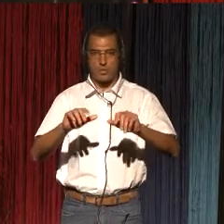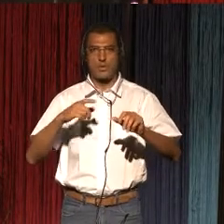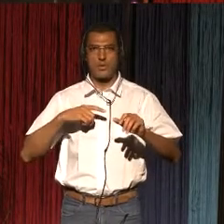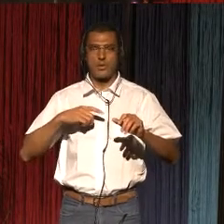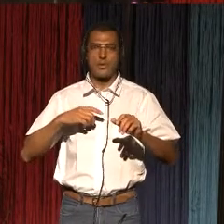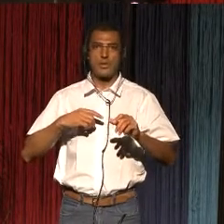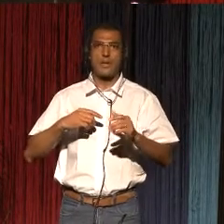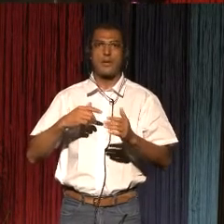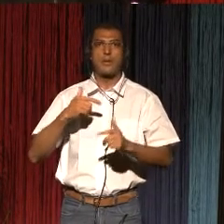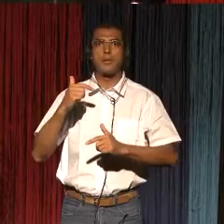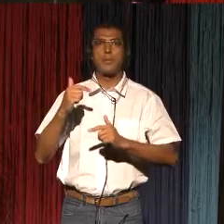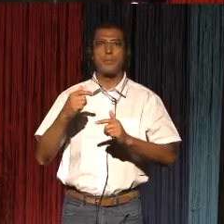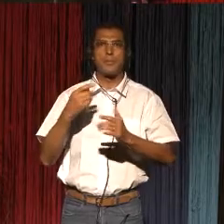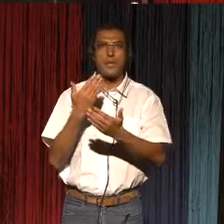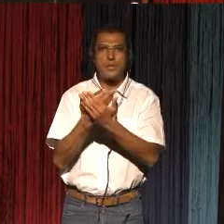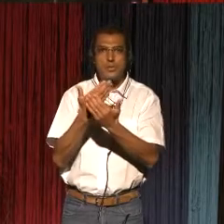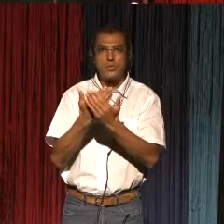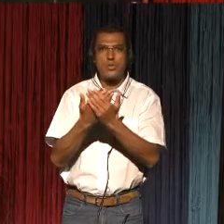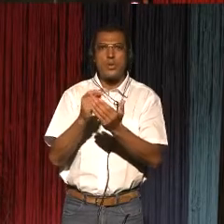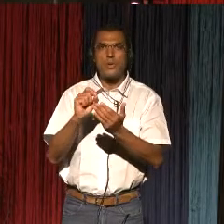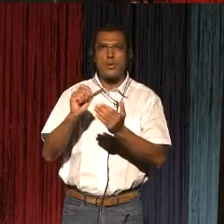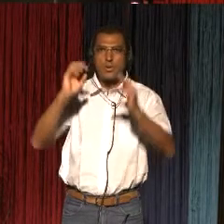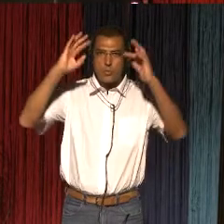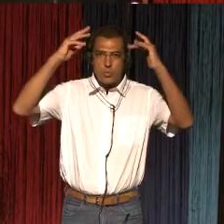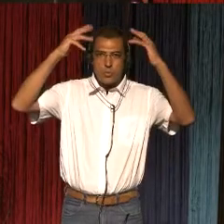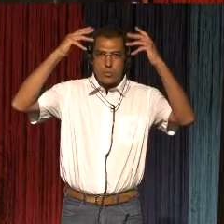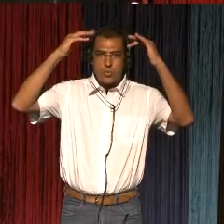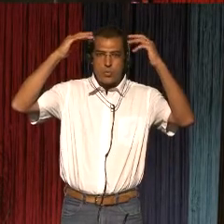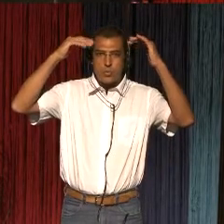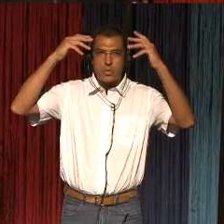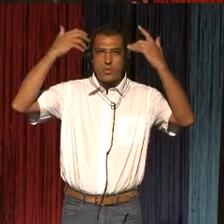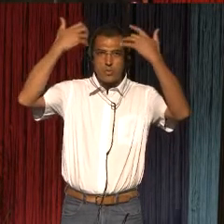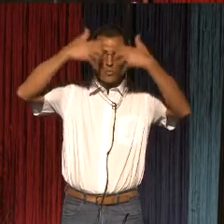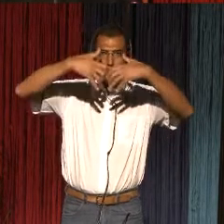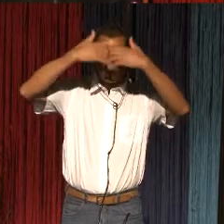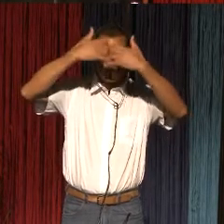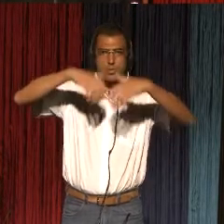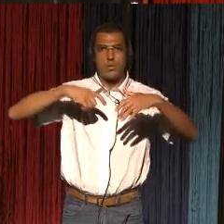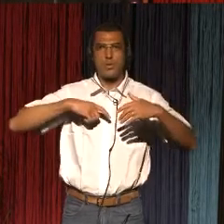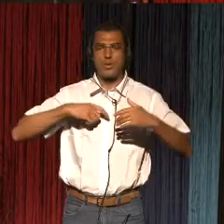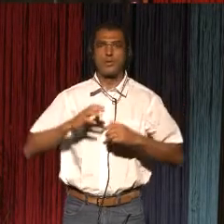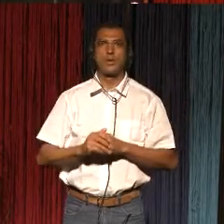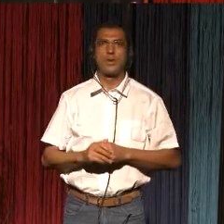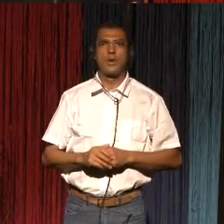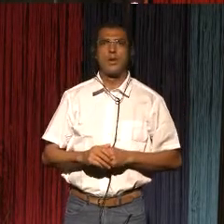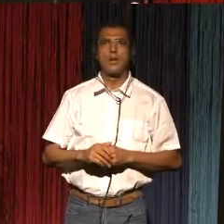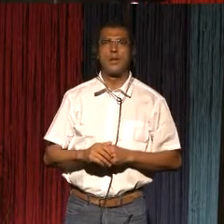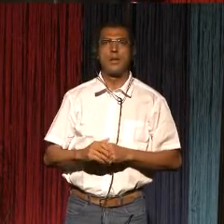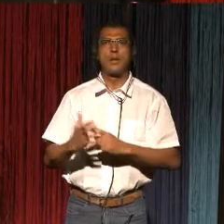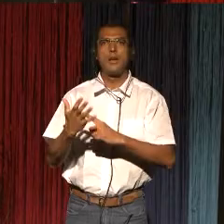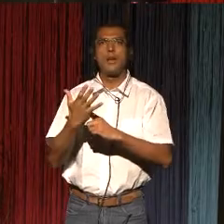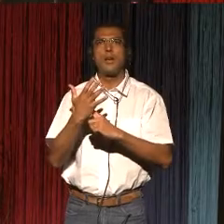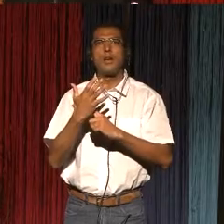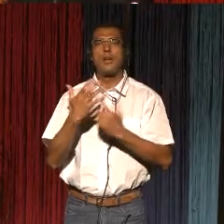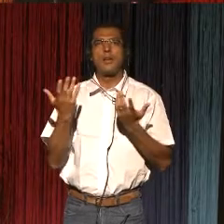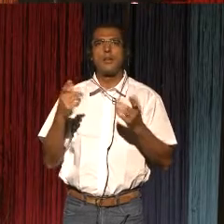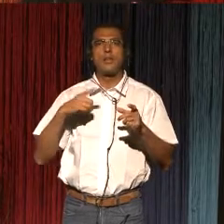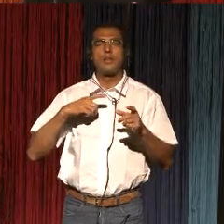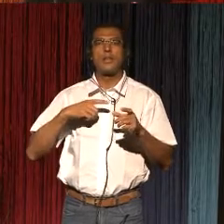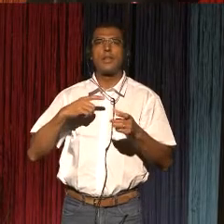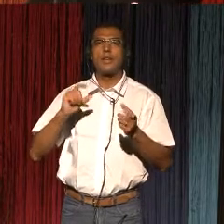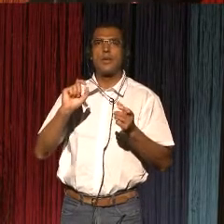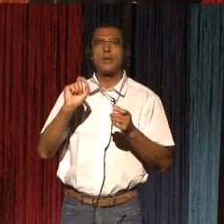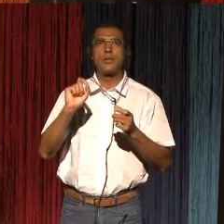que outras abordagens. Mas por quê? Diferentemente das outras abordagens, o CogMed ele inclui